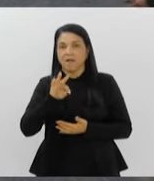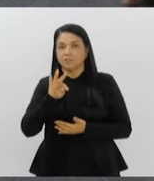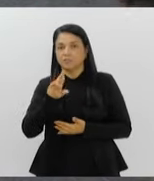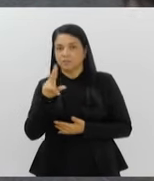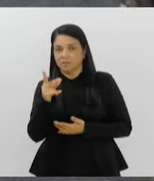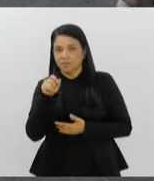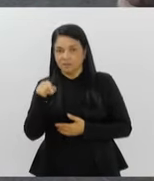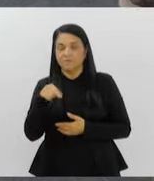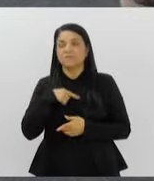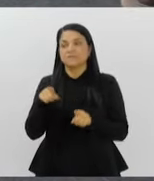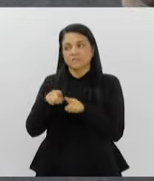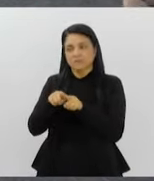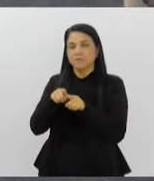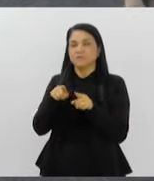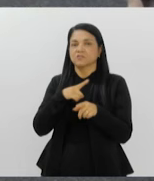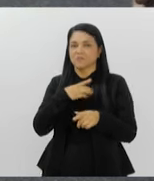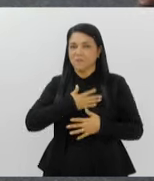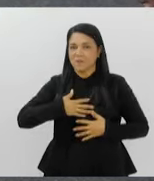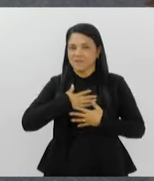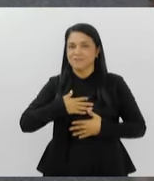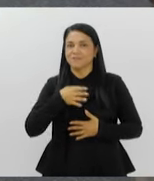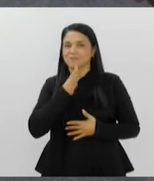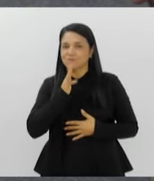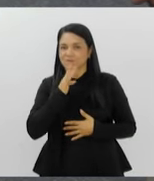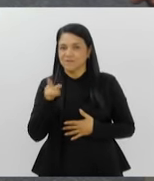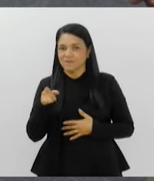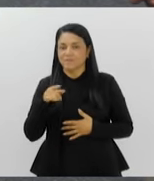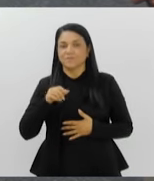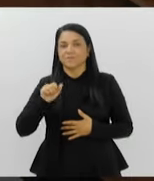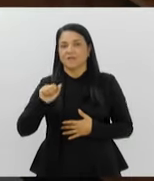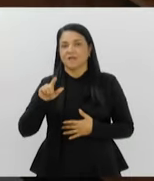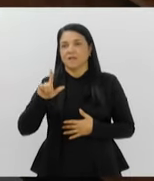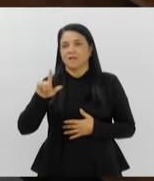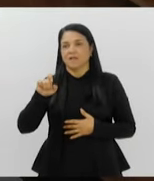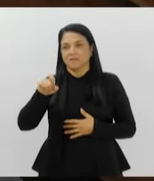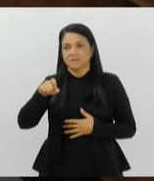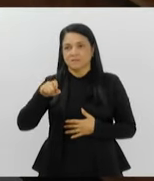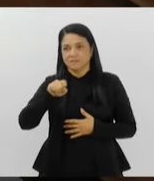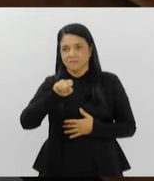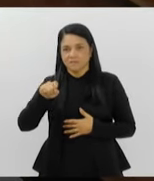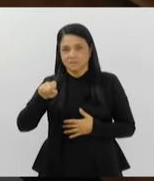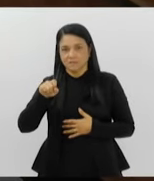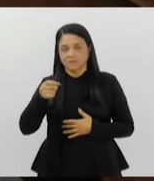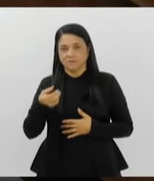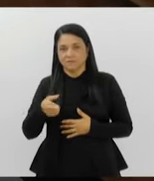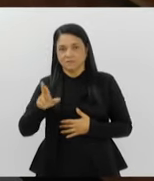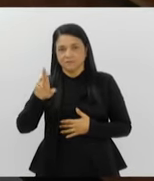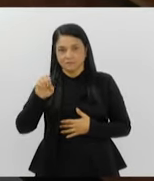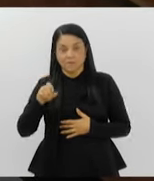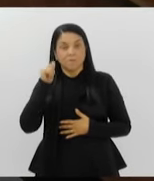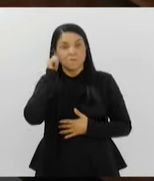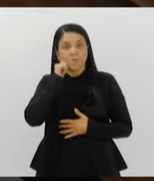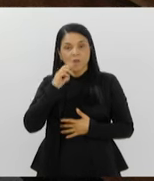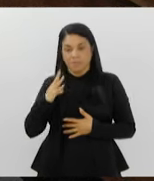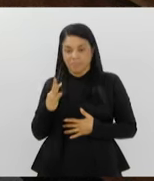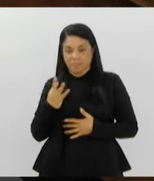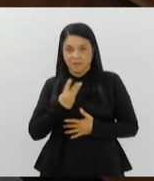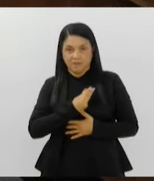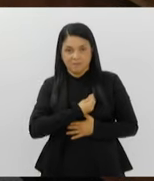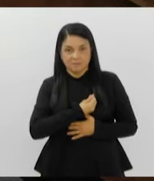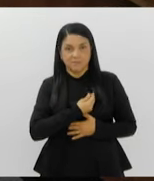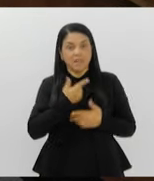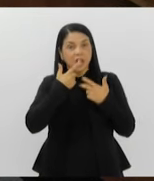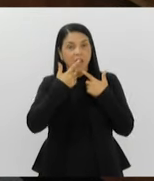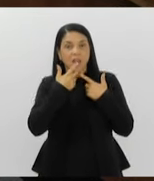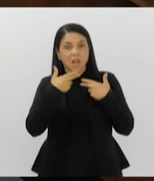Excelências tiveram também o prazer de conhecer. Alessandra Maqueda, uma mulher trans que dominou diversas